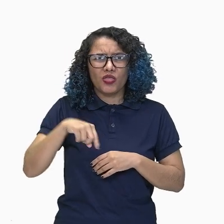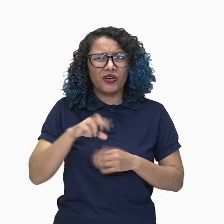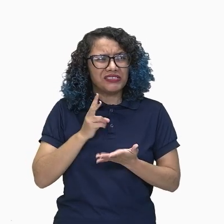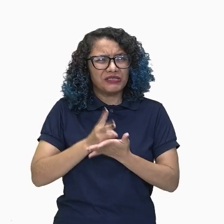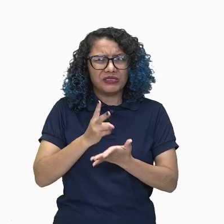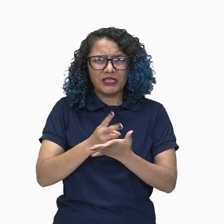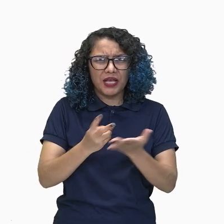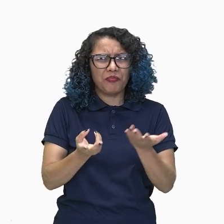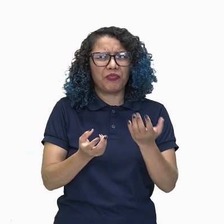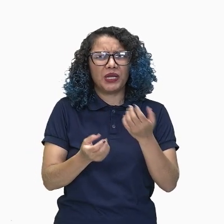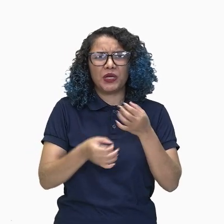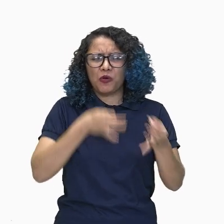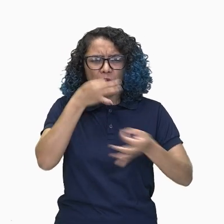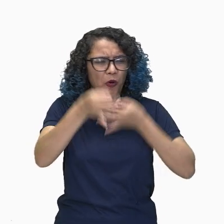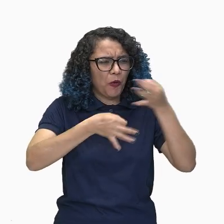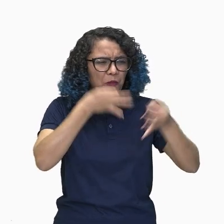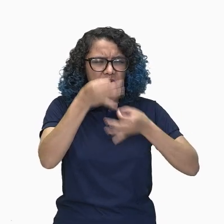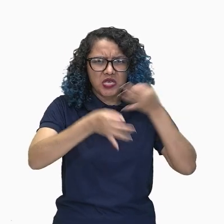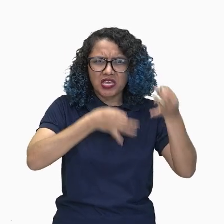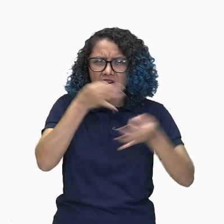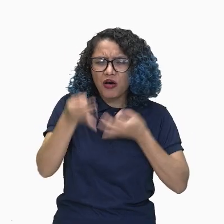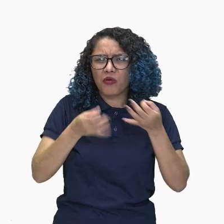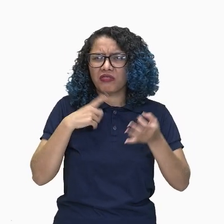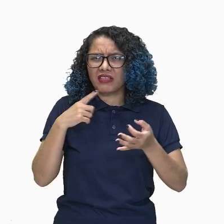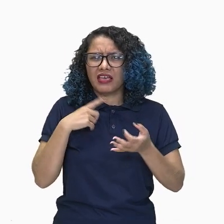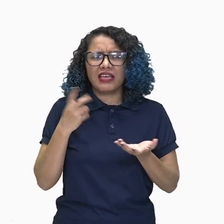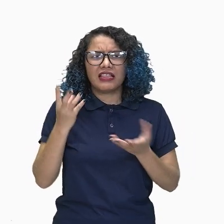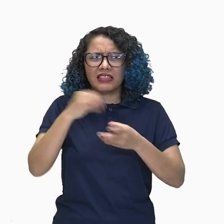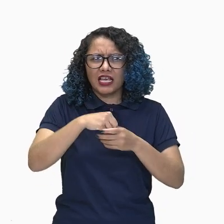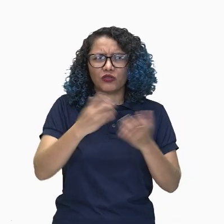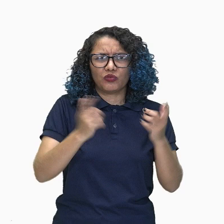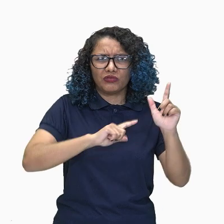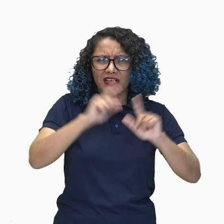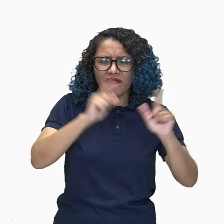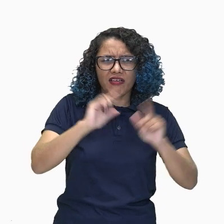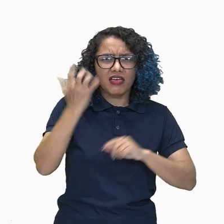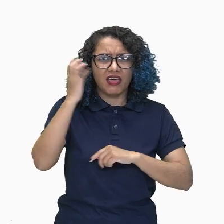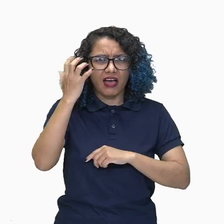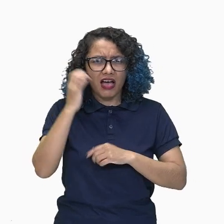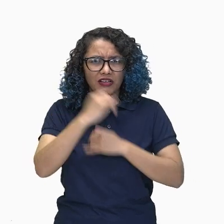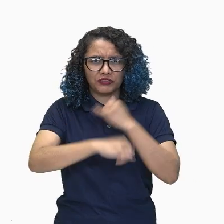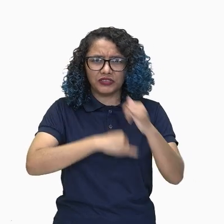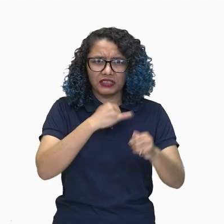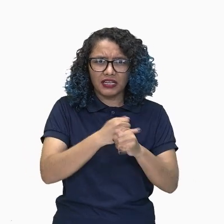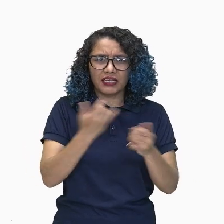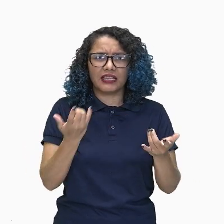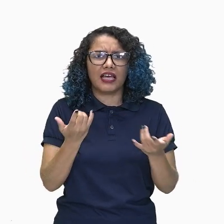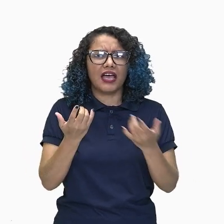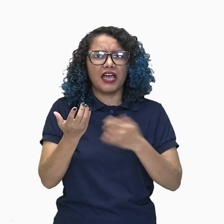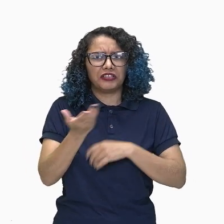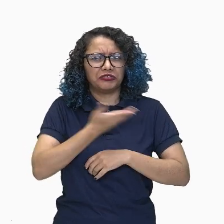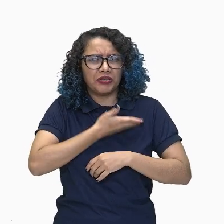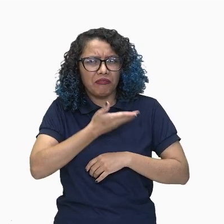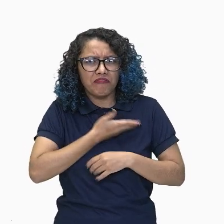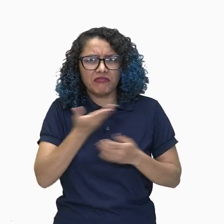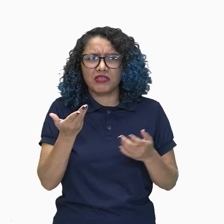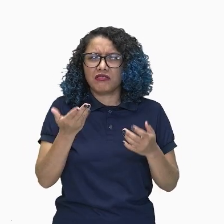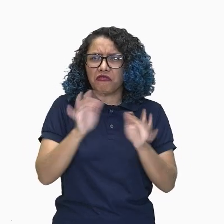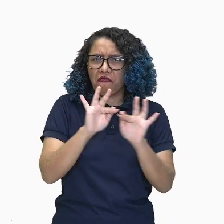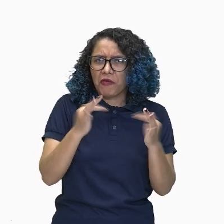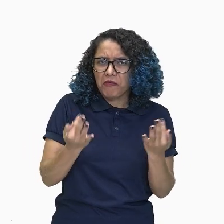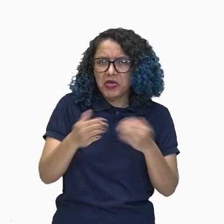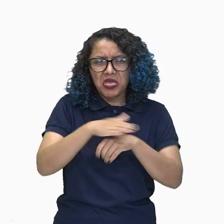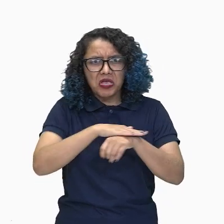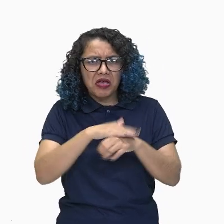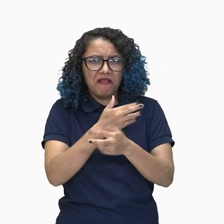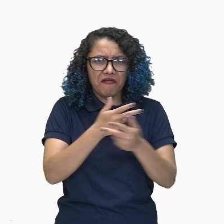por opiniões? Na TV, no rádio, na internet, nas conversas com os amigos e família. Saber identificar